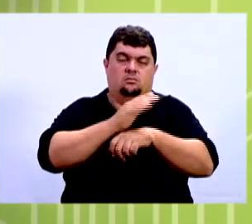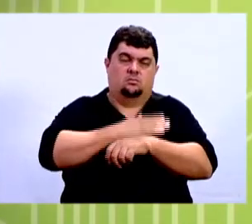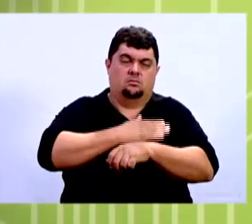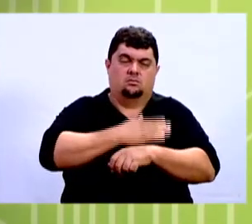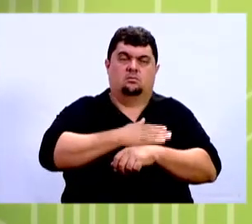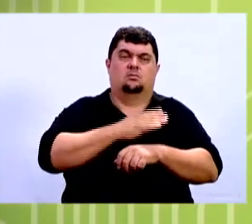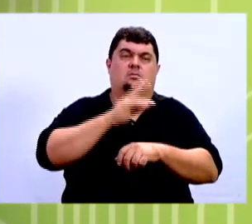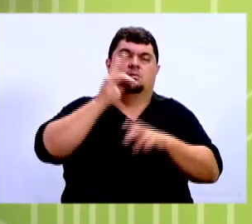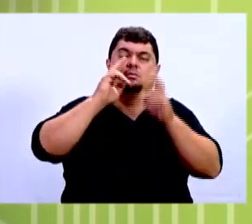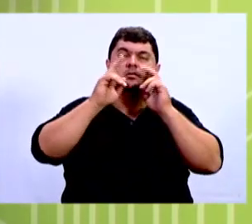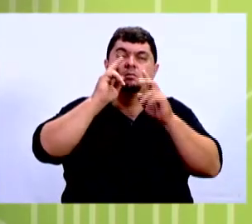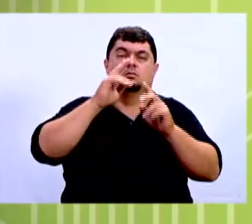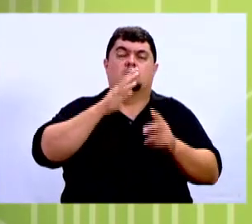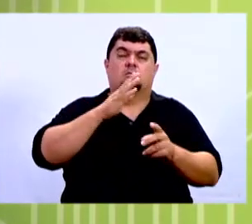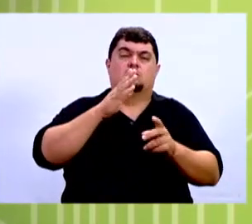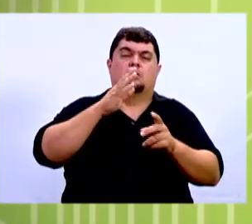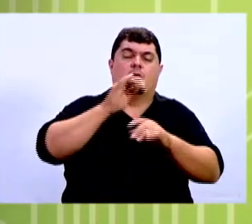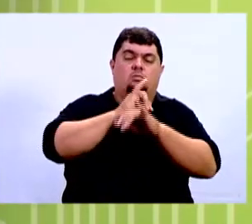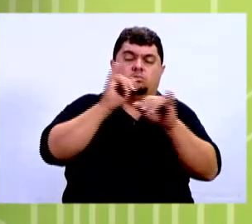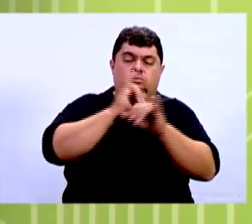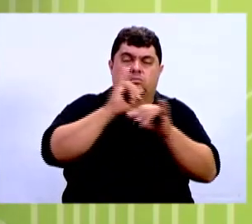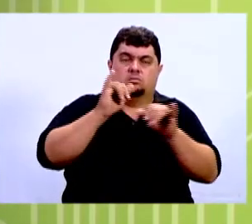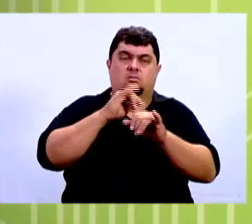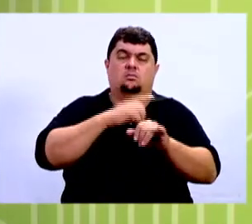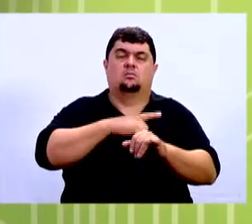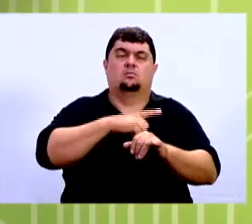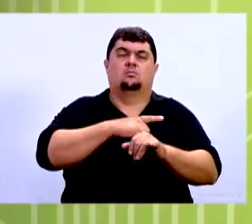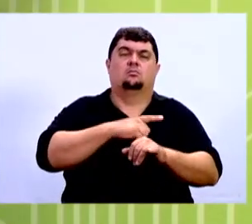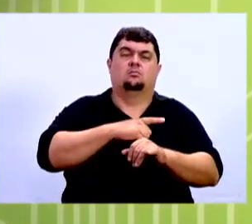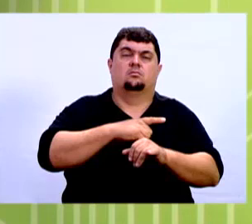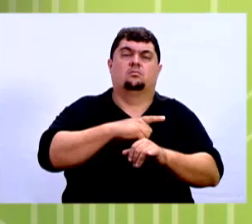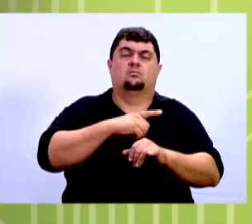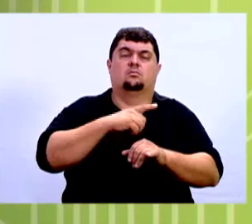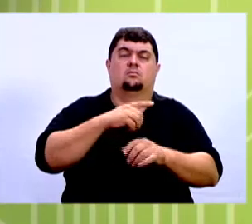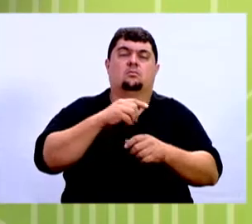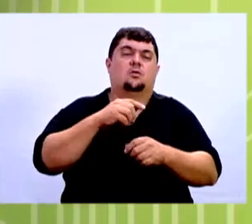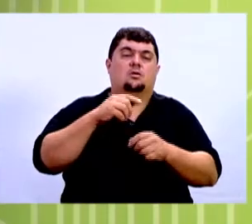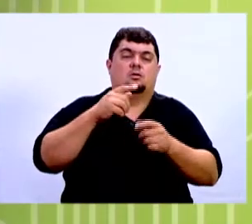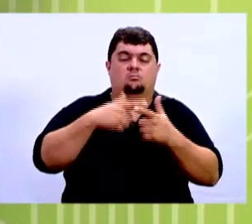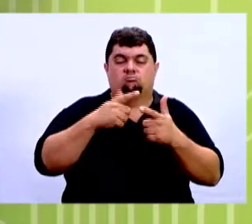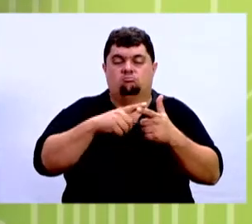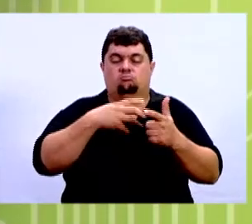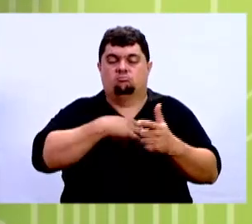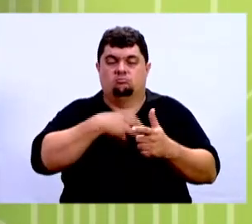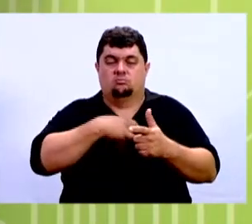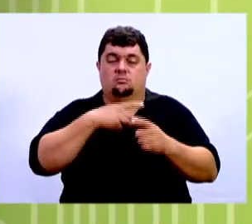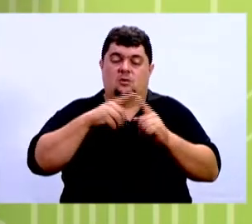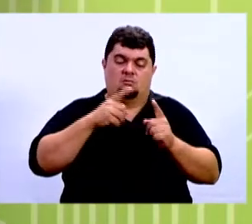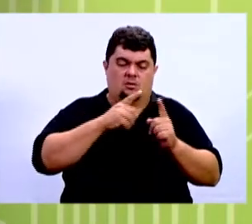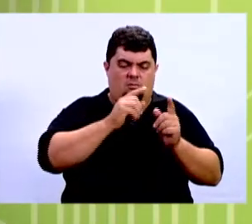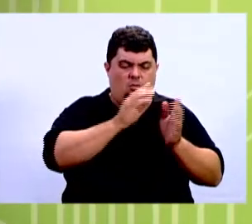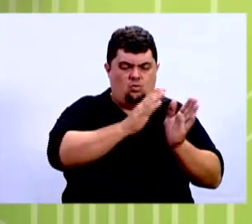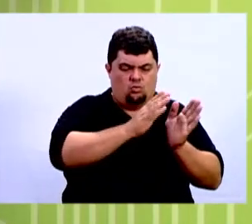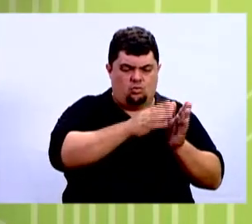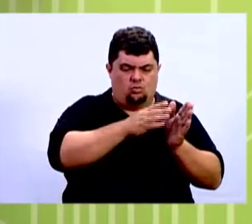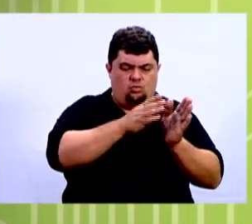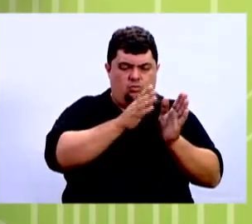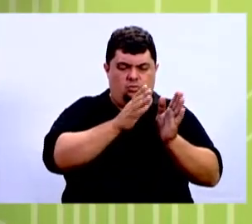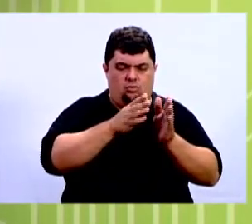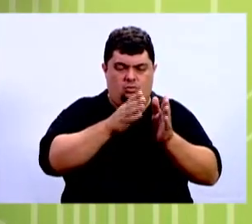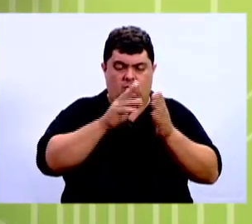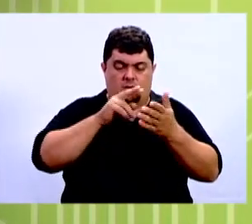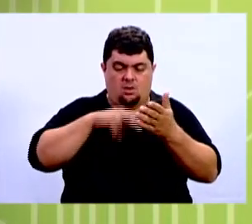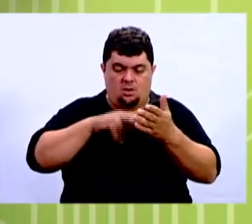essas informações e não, né, a pesquisa ela gera um pouquinho de dificuldade, mas se a gente fazer esse passo a passo, fazer essas leituras